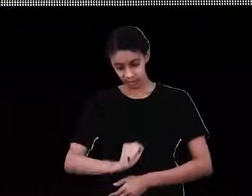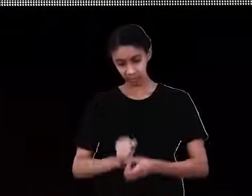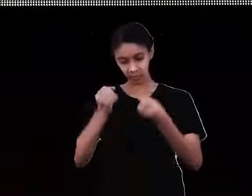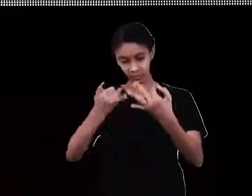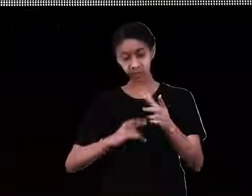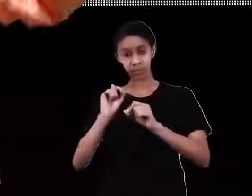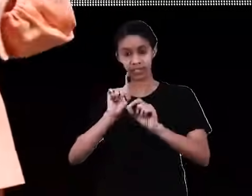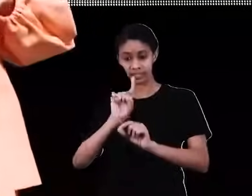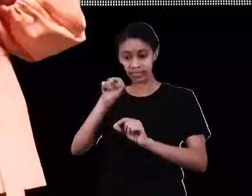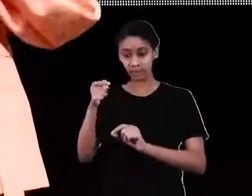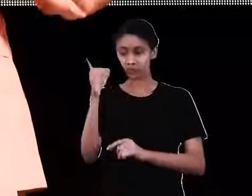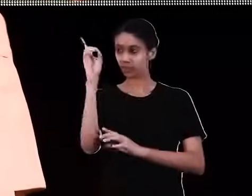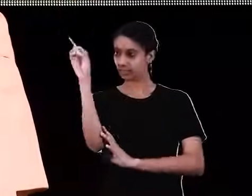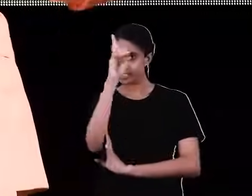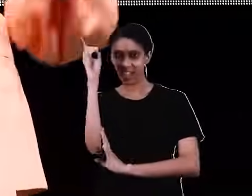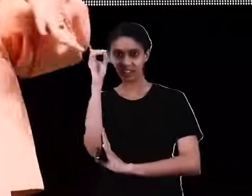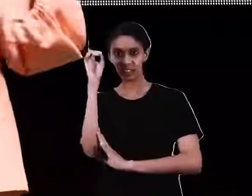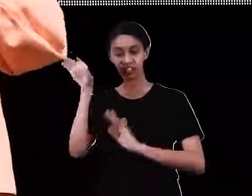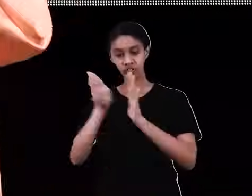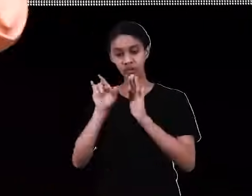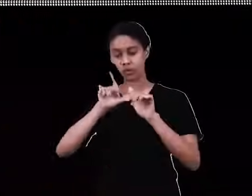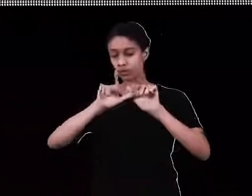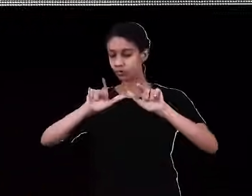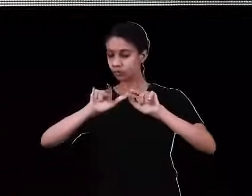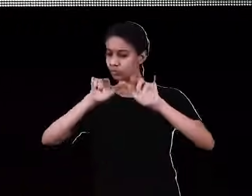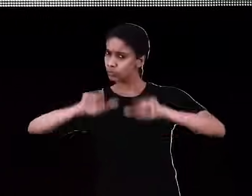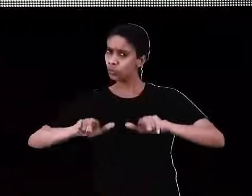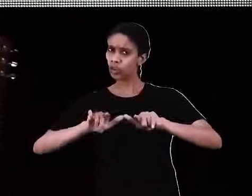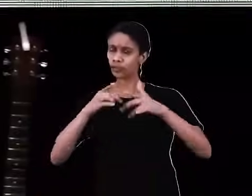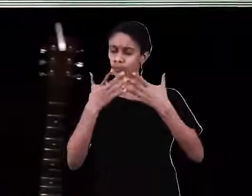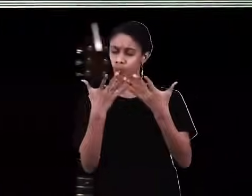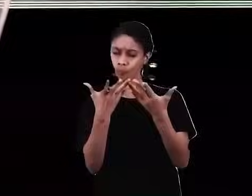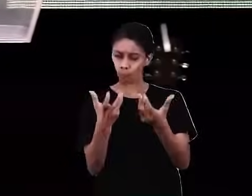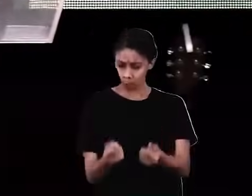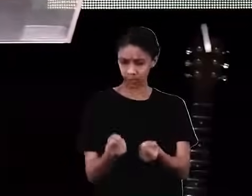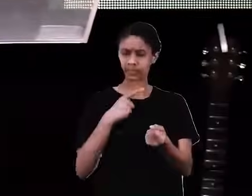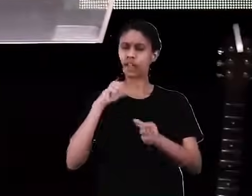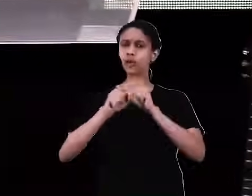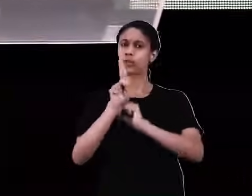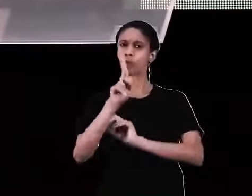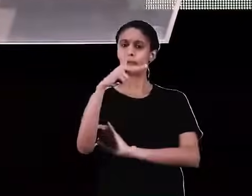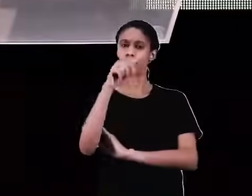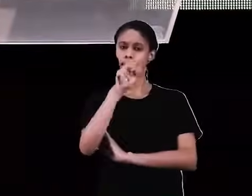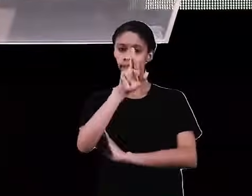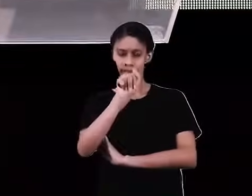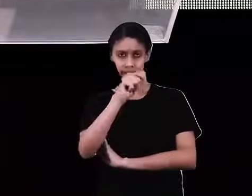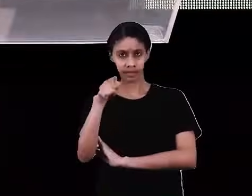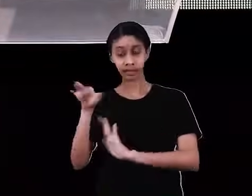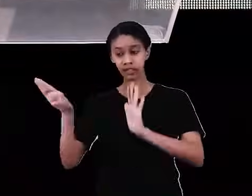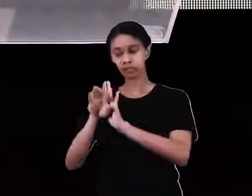Samuel, desceu de uma região desértica chamada Parã. E Ele chegou numa região chamada